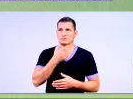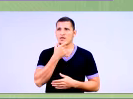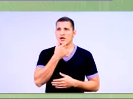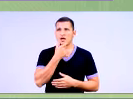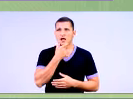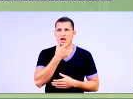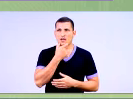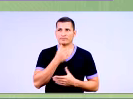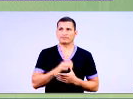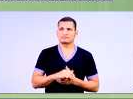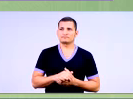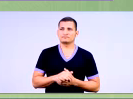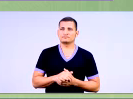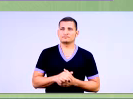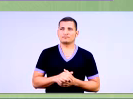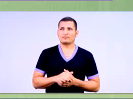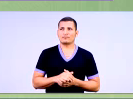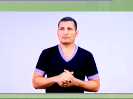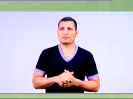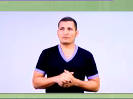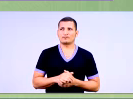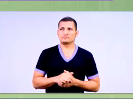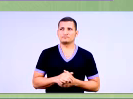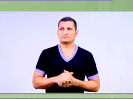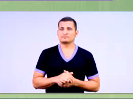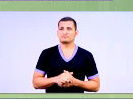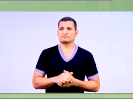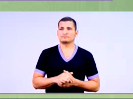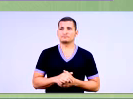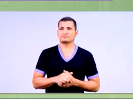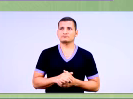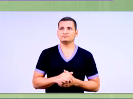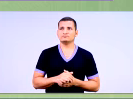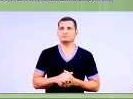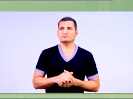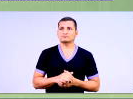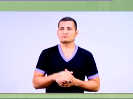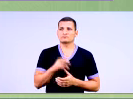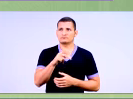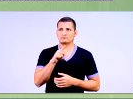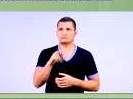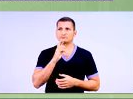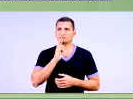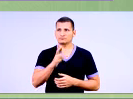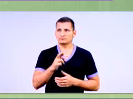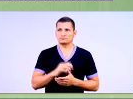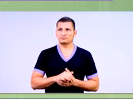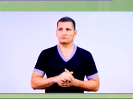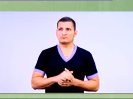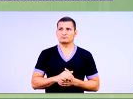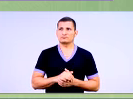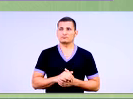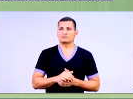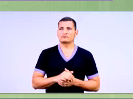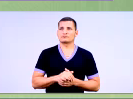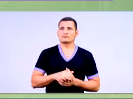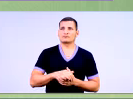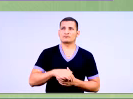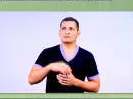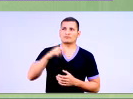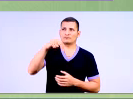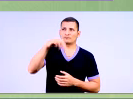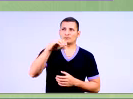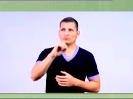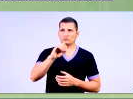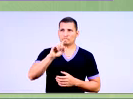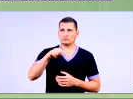A professora, fazendo, a gente pode inferir no contexto, ela responde negativamente. No, you won't. Esse teste